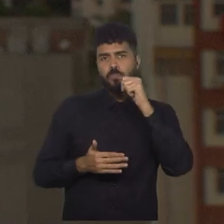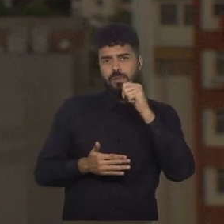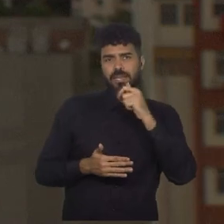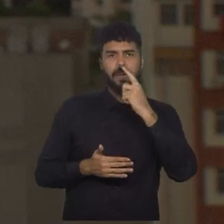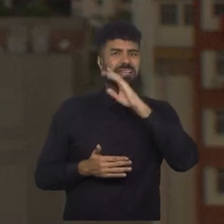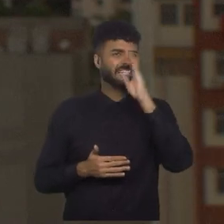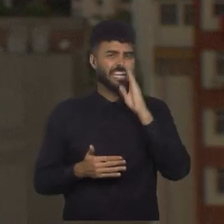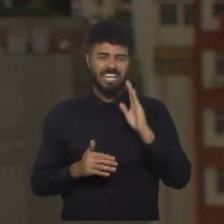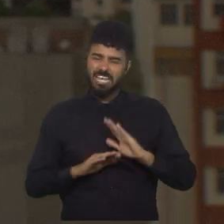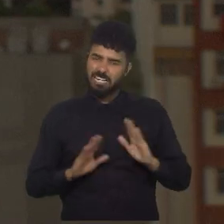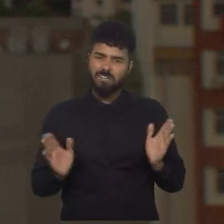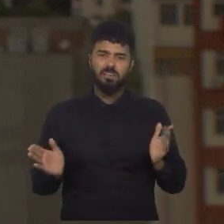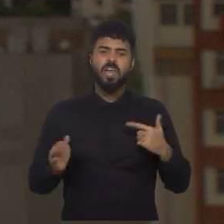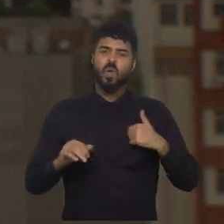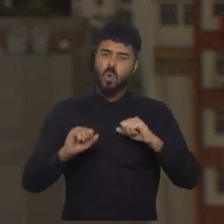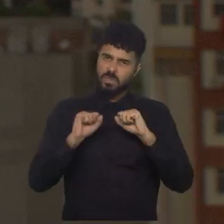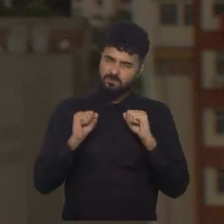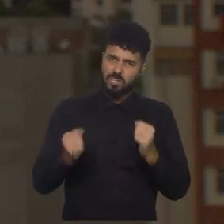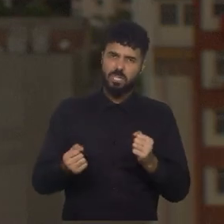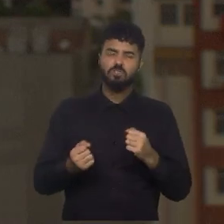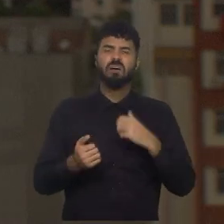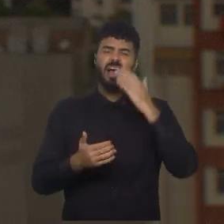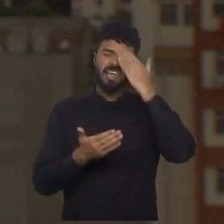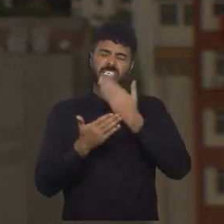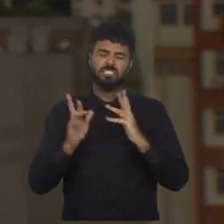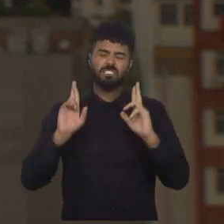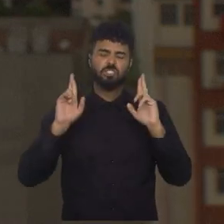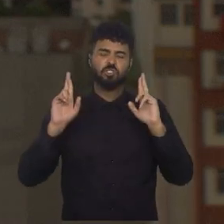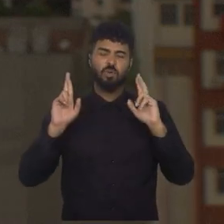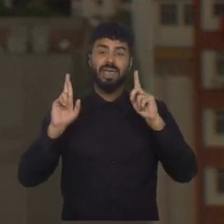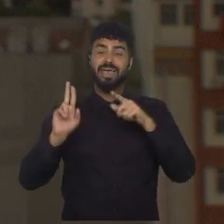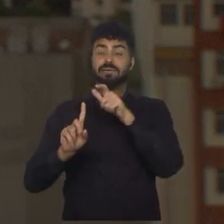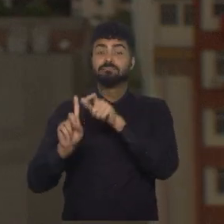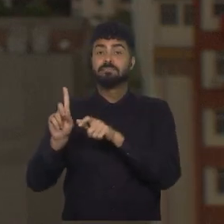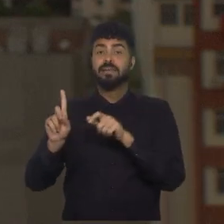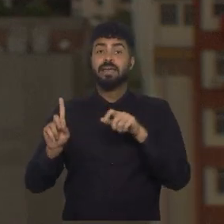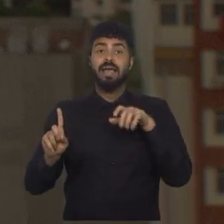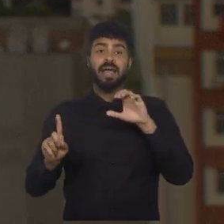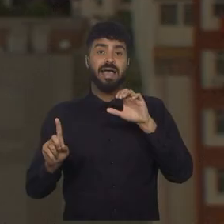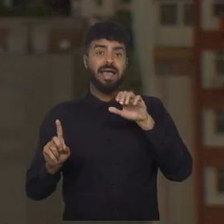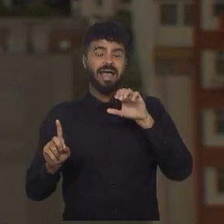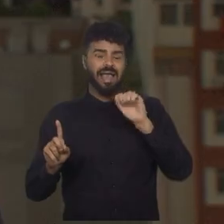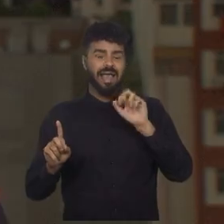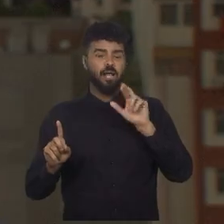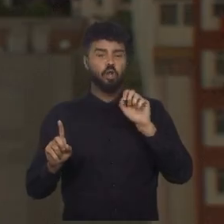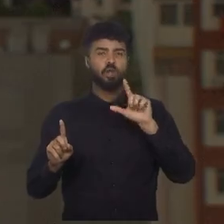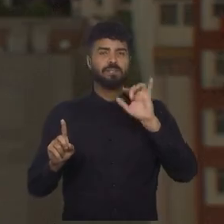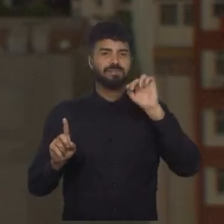das brasileiras, e boto muita, muita esperança mesmo na Caroline.